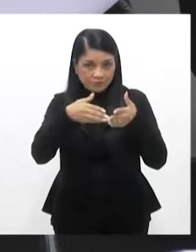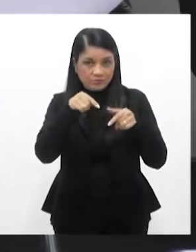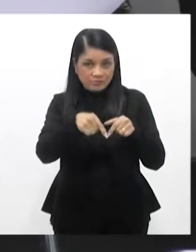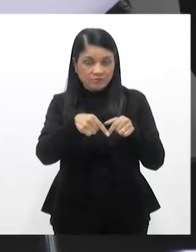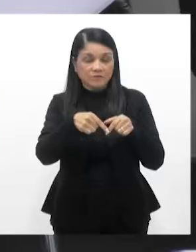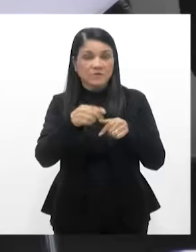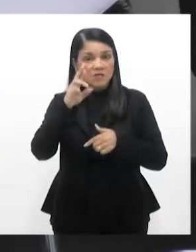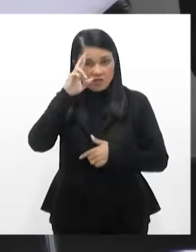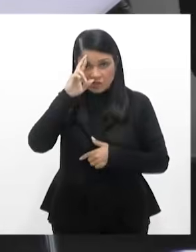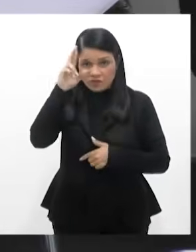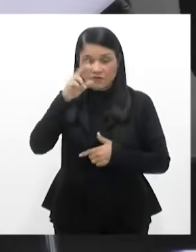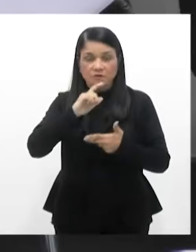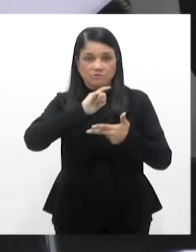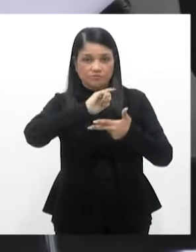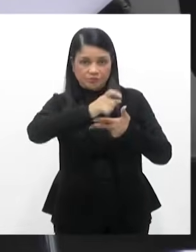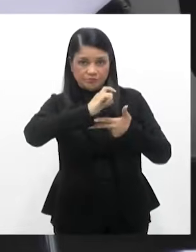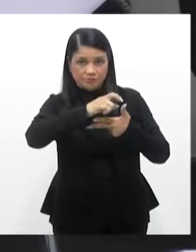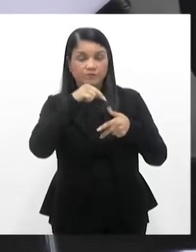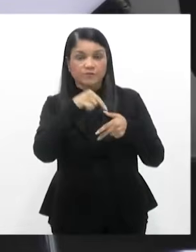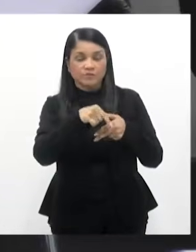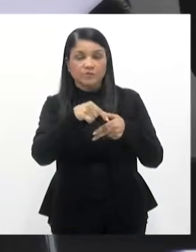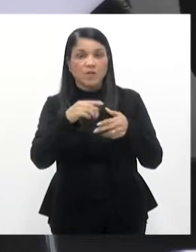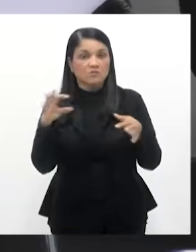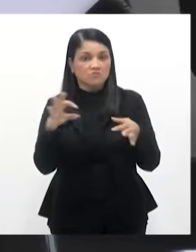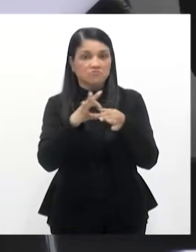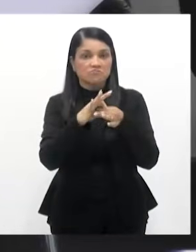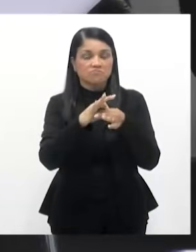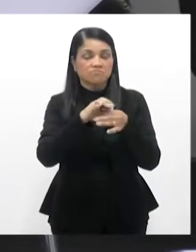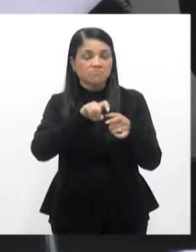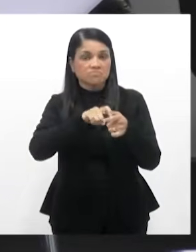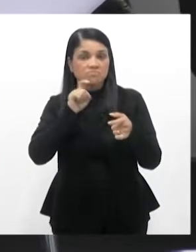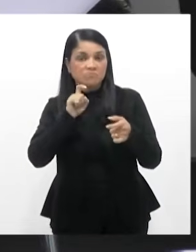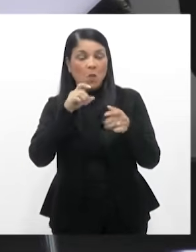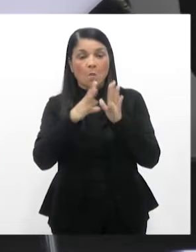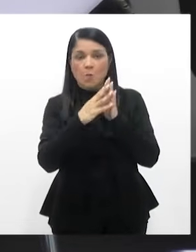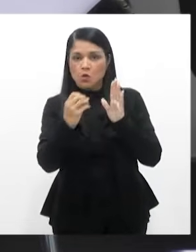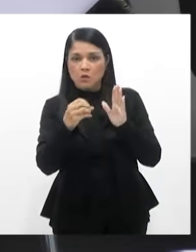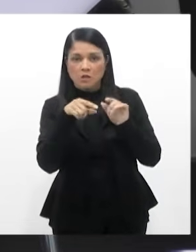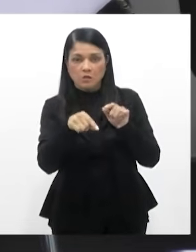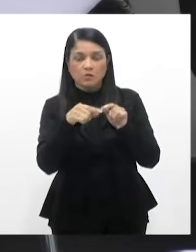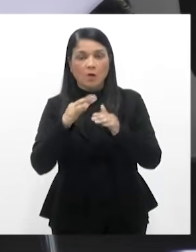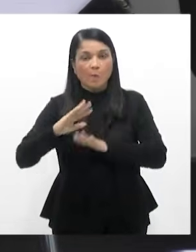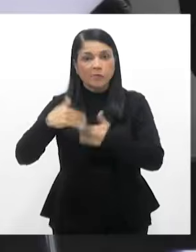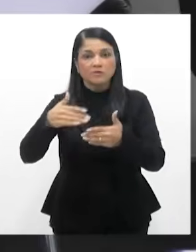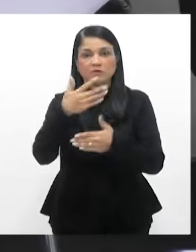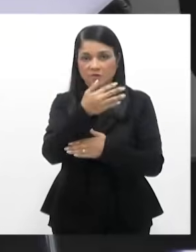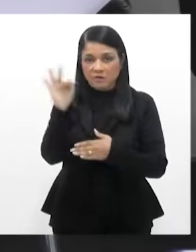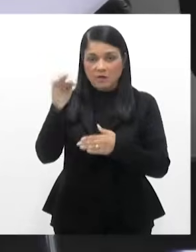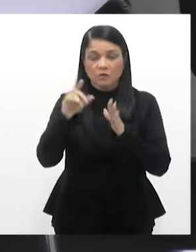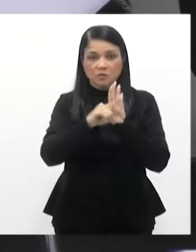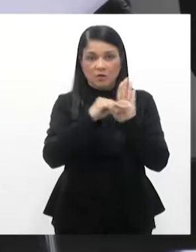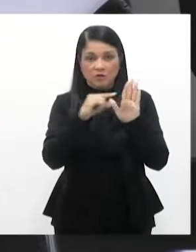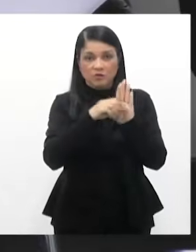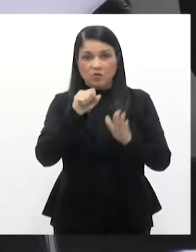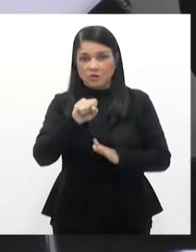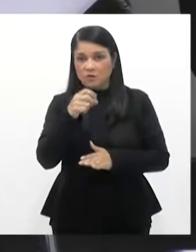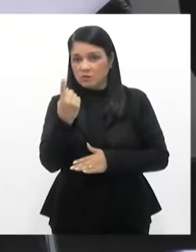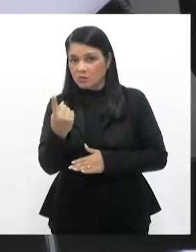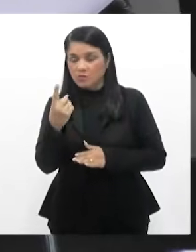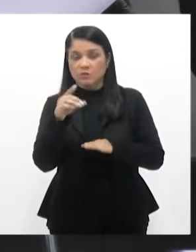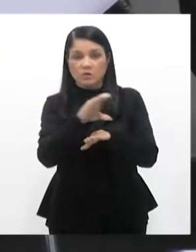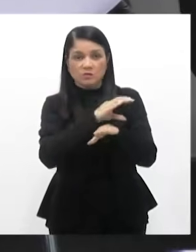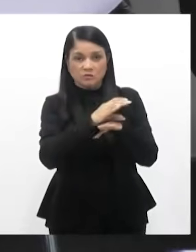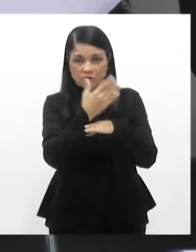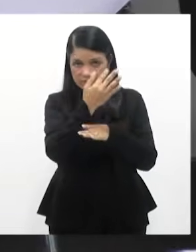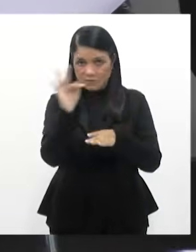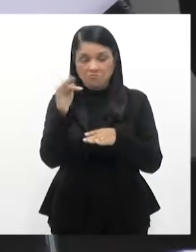Poder Executivo, Perfeito. não estando vinculados ao modelo e ao procedimento federal do artigo 81 da Constituição Perfeito.